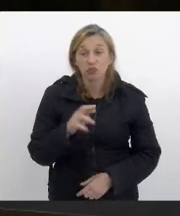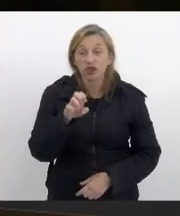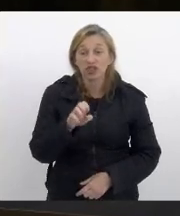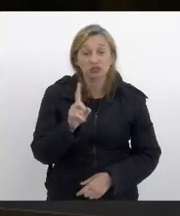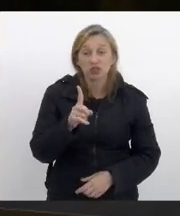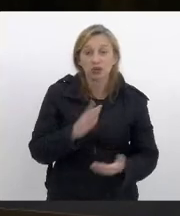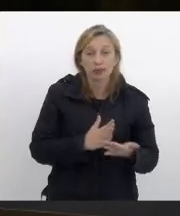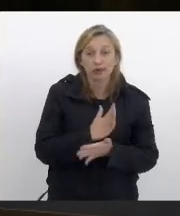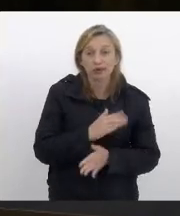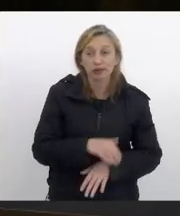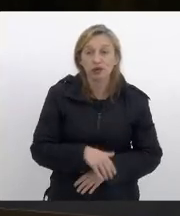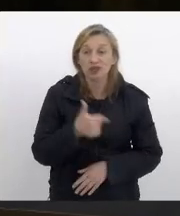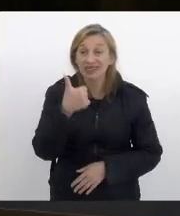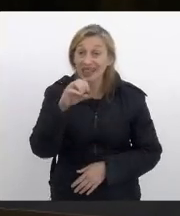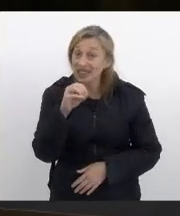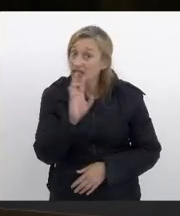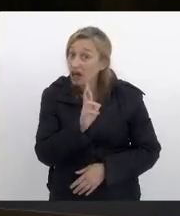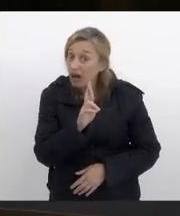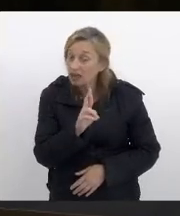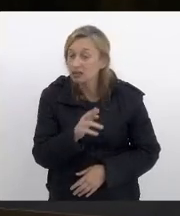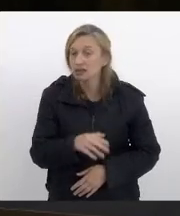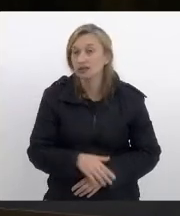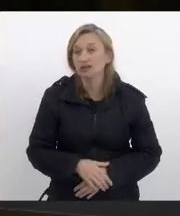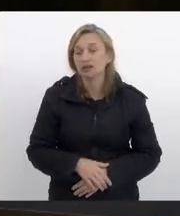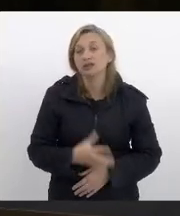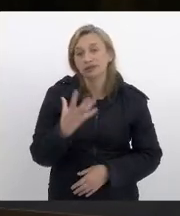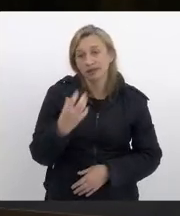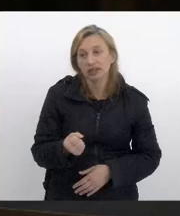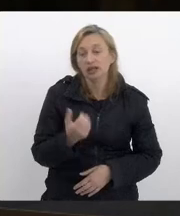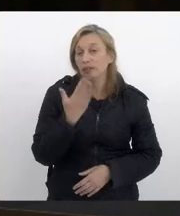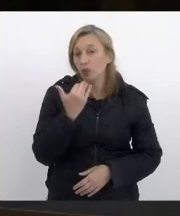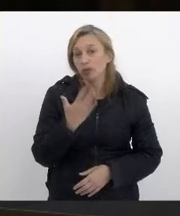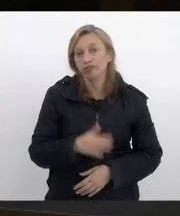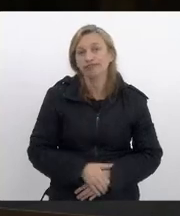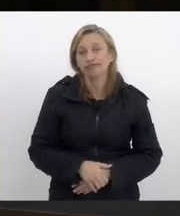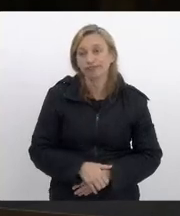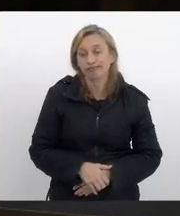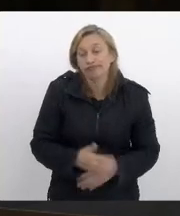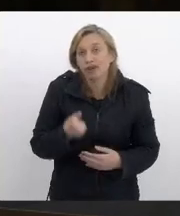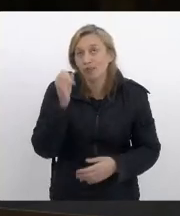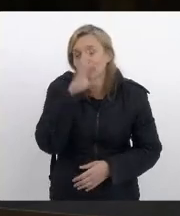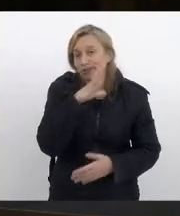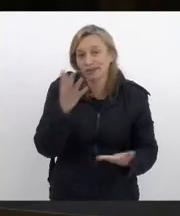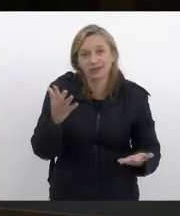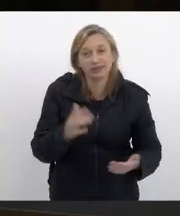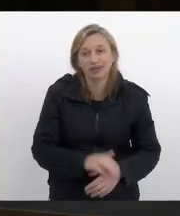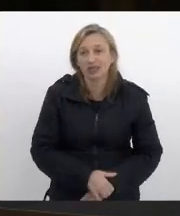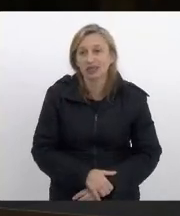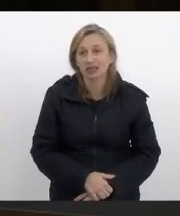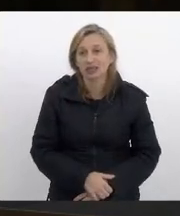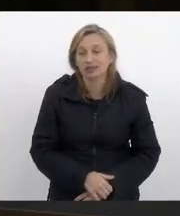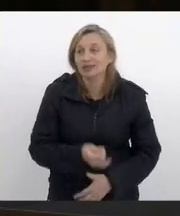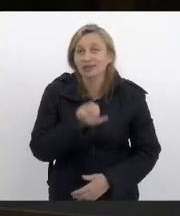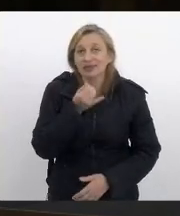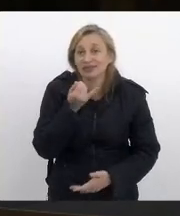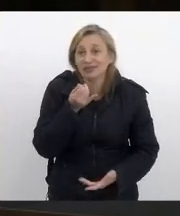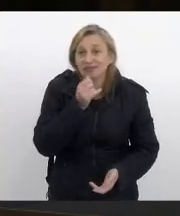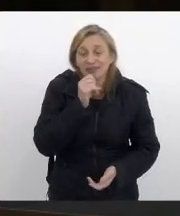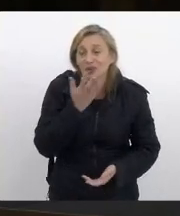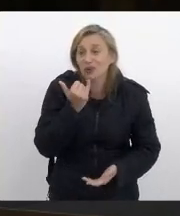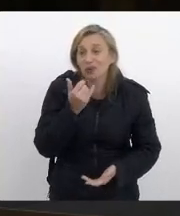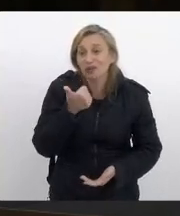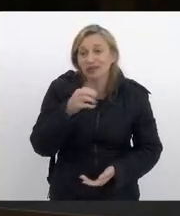aprovou. R$10 que se recebe para almoçar. Isso é um absurdo. Ninguém come com